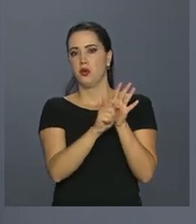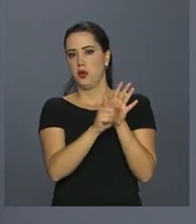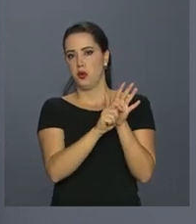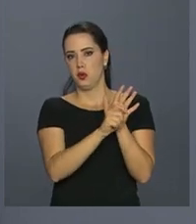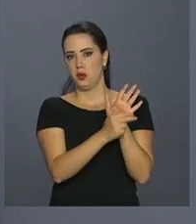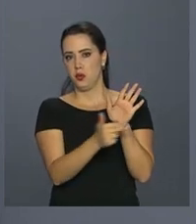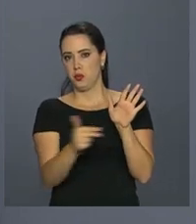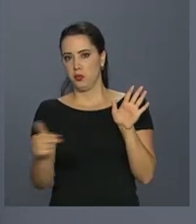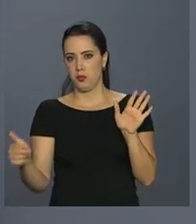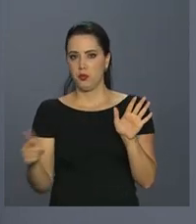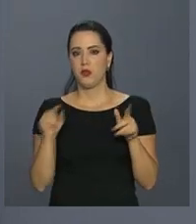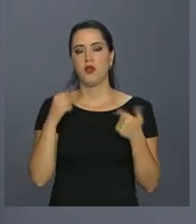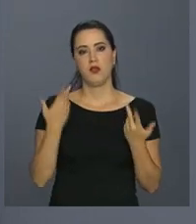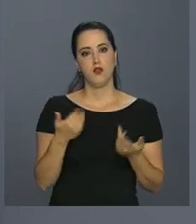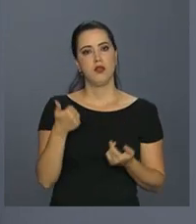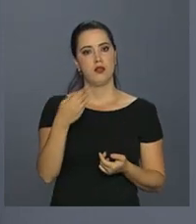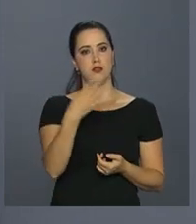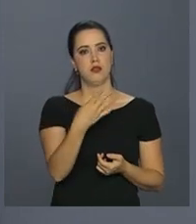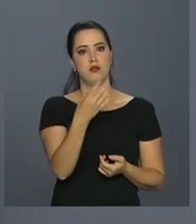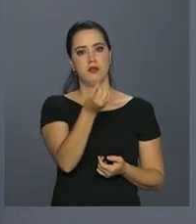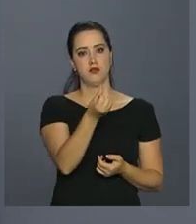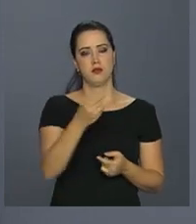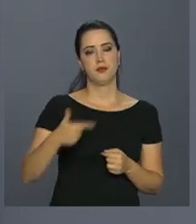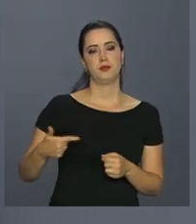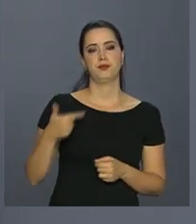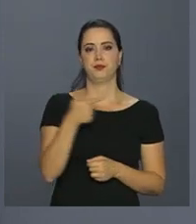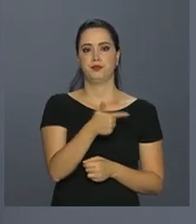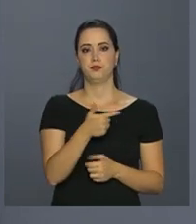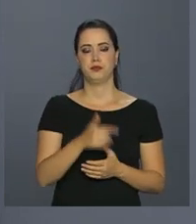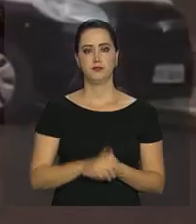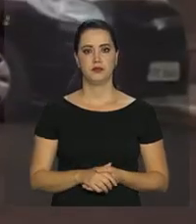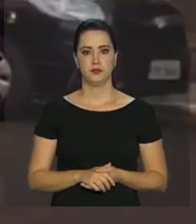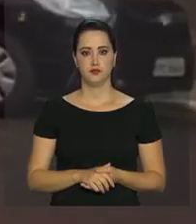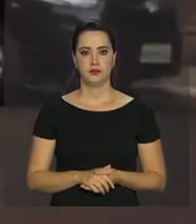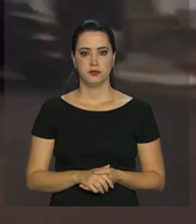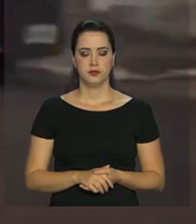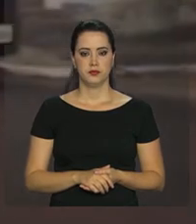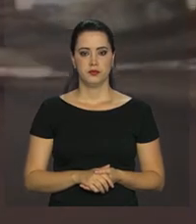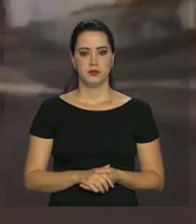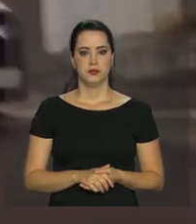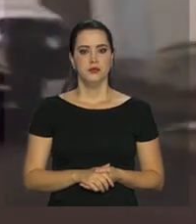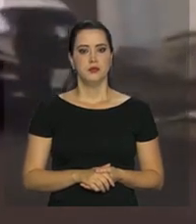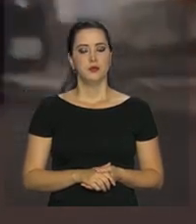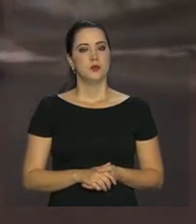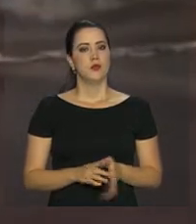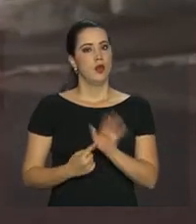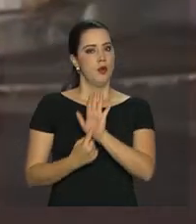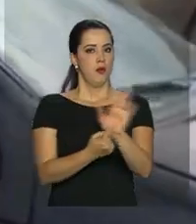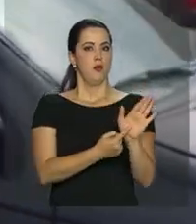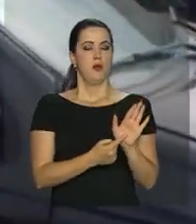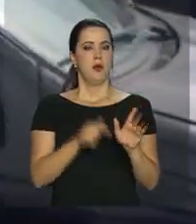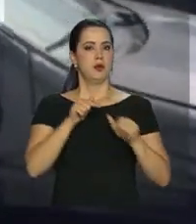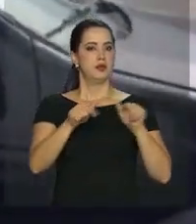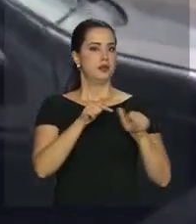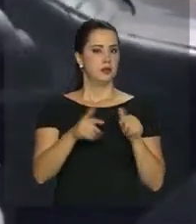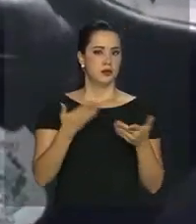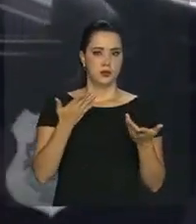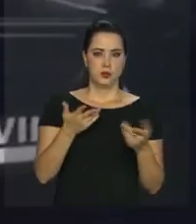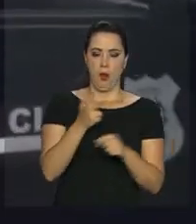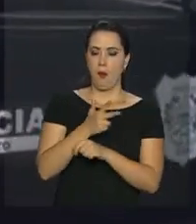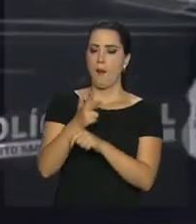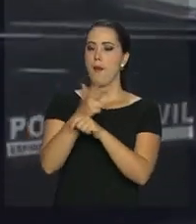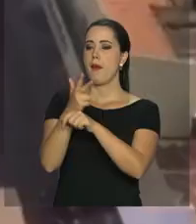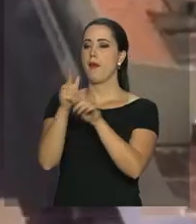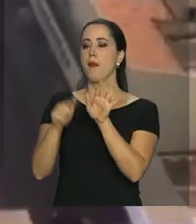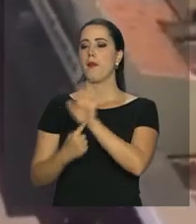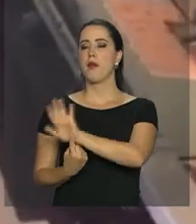cocaína e crack, e 146 armas de fogo. As imagens mostram o trabalho da Polícia Civil